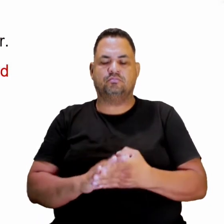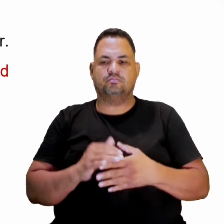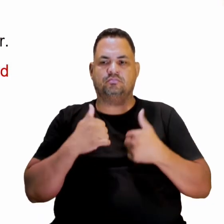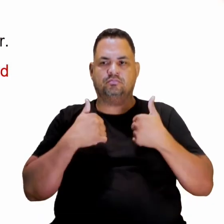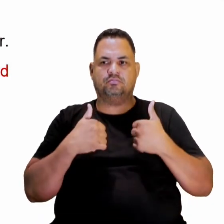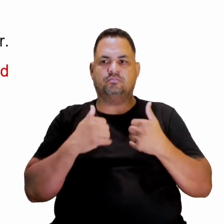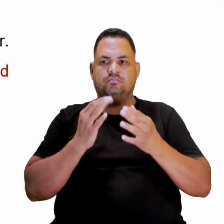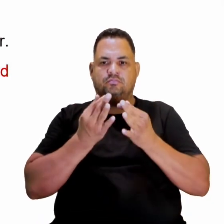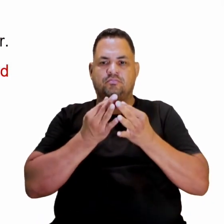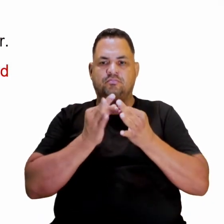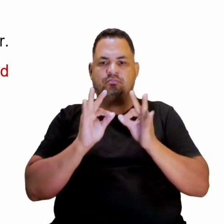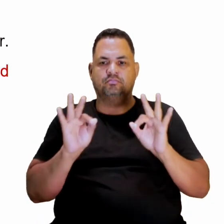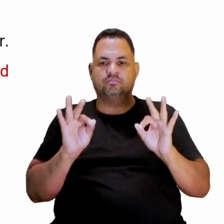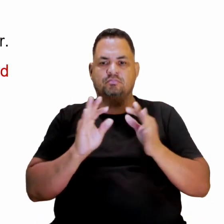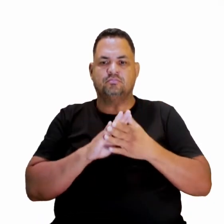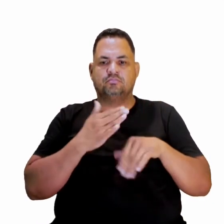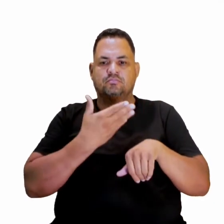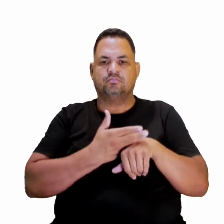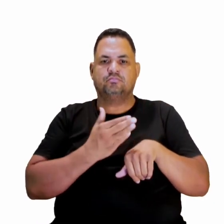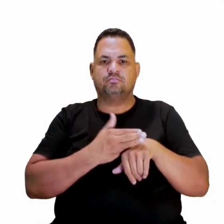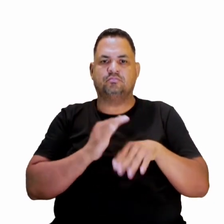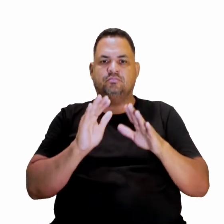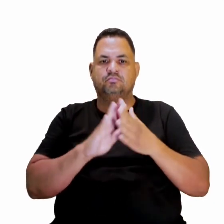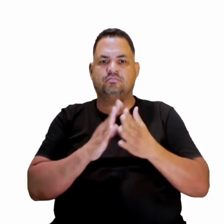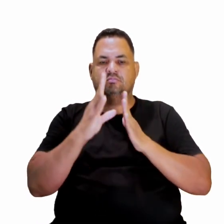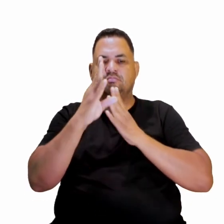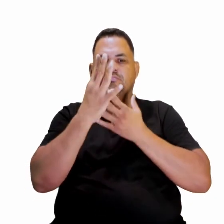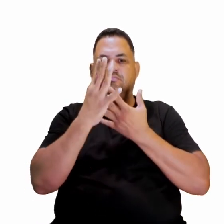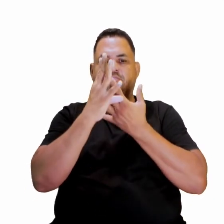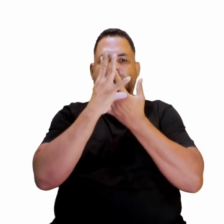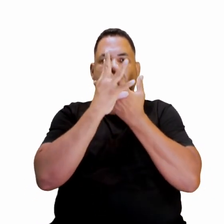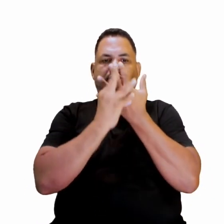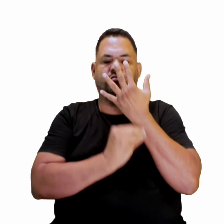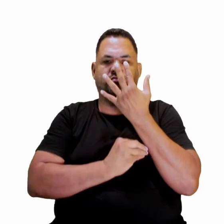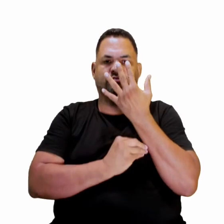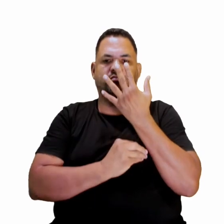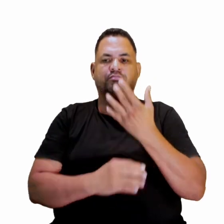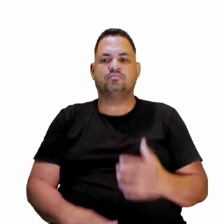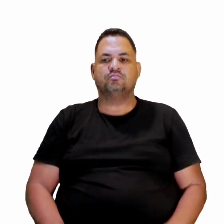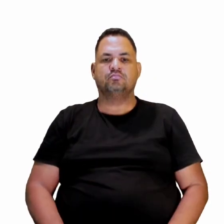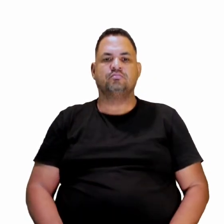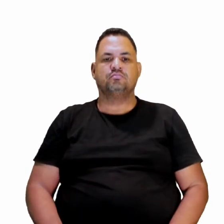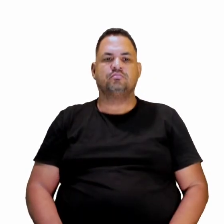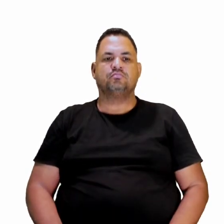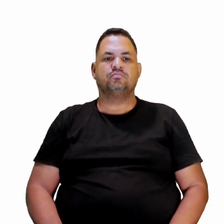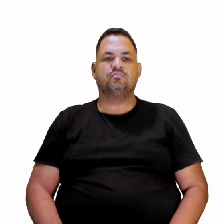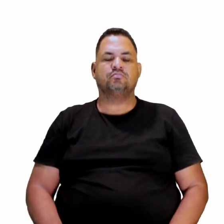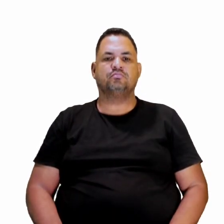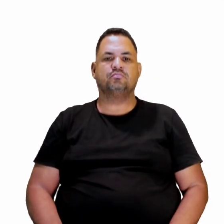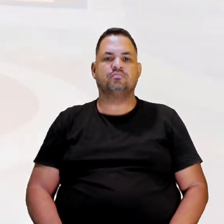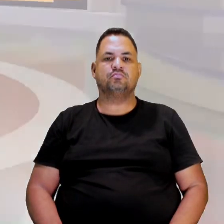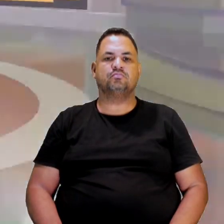Beleza? Muito simples, muito prático. Presta atenção aí nas nossas referências.